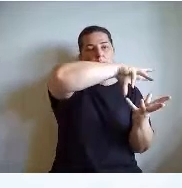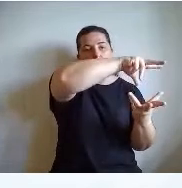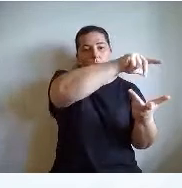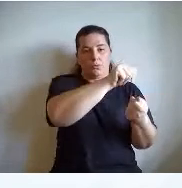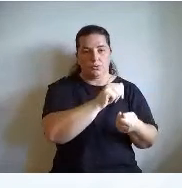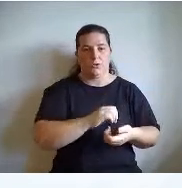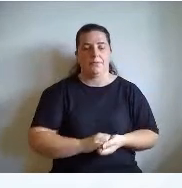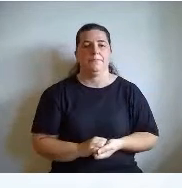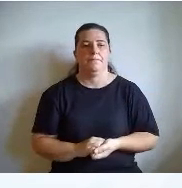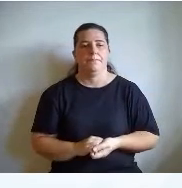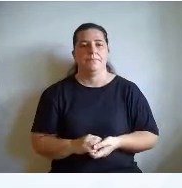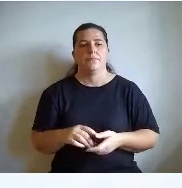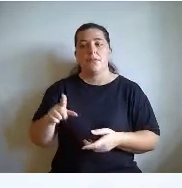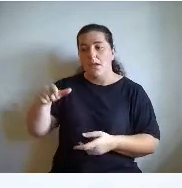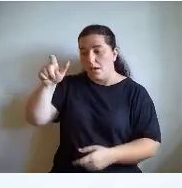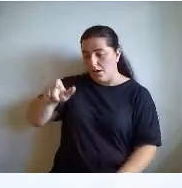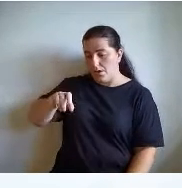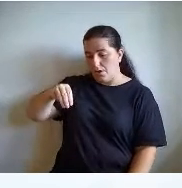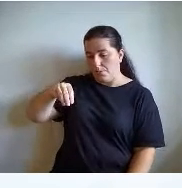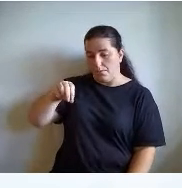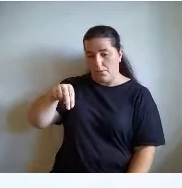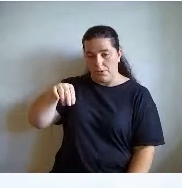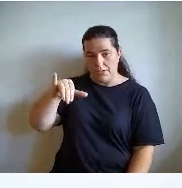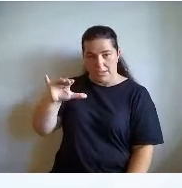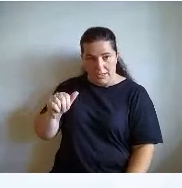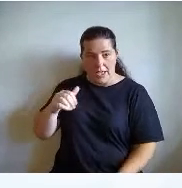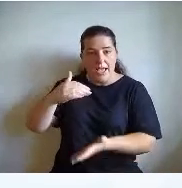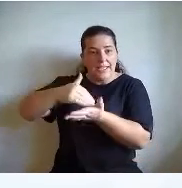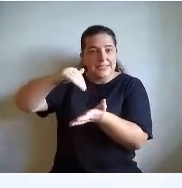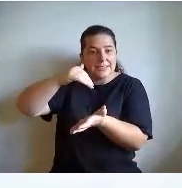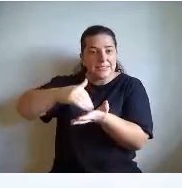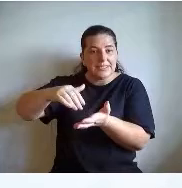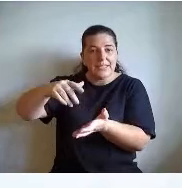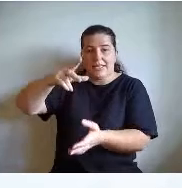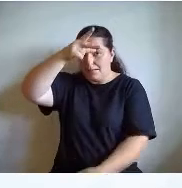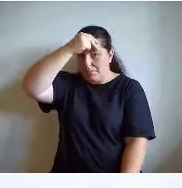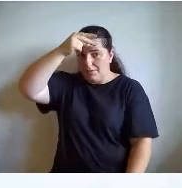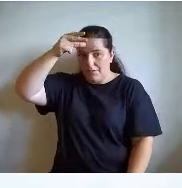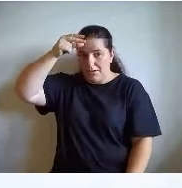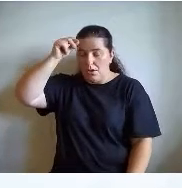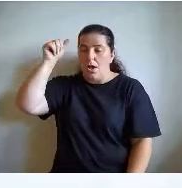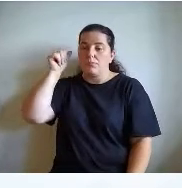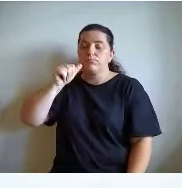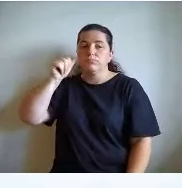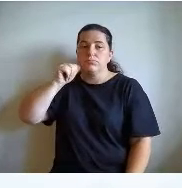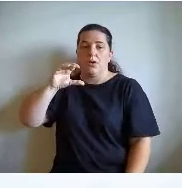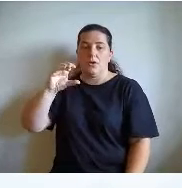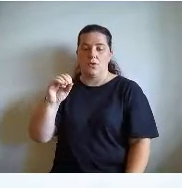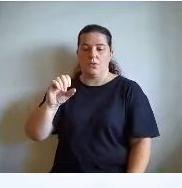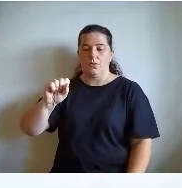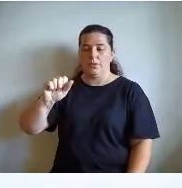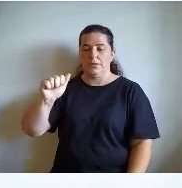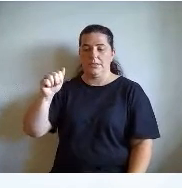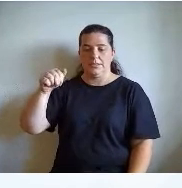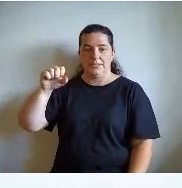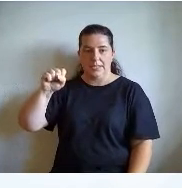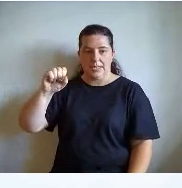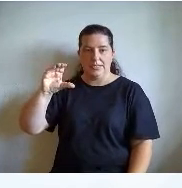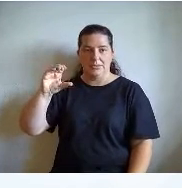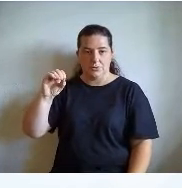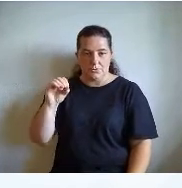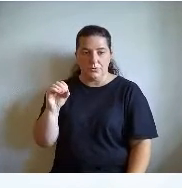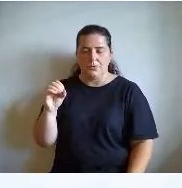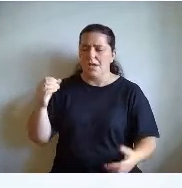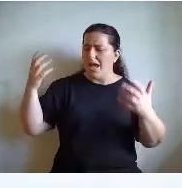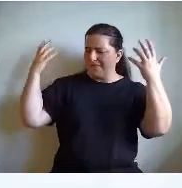secretária municipal da Mulher de Osasco e presidente do PDT de Osasco. Gente, vamos dar um